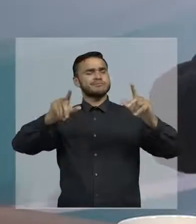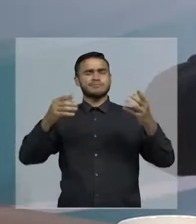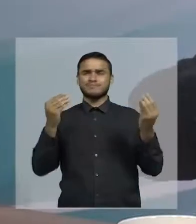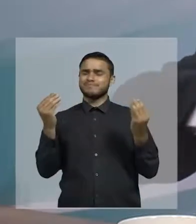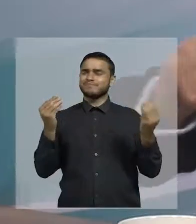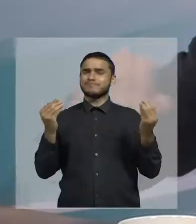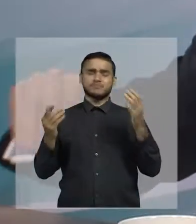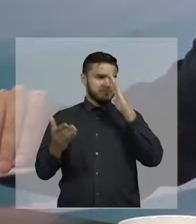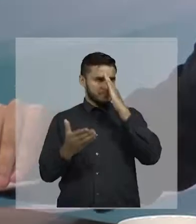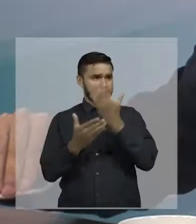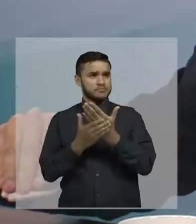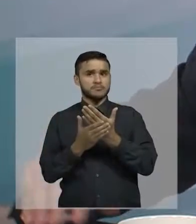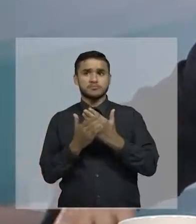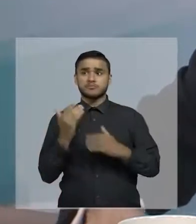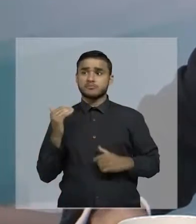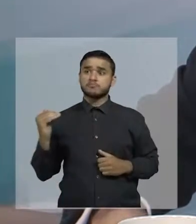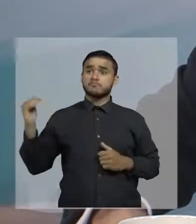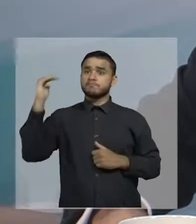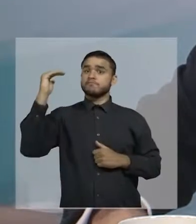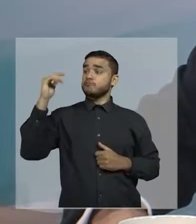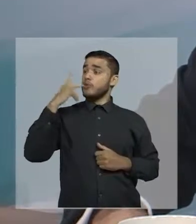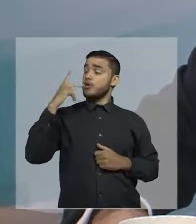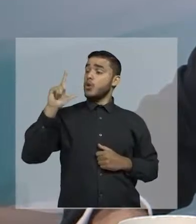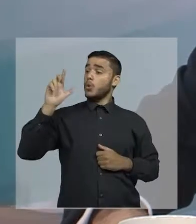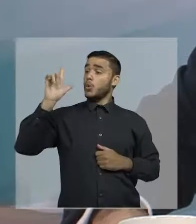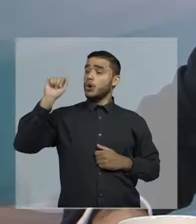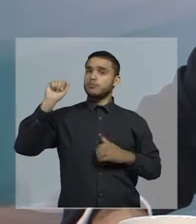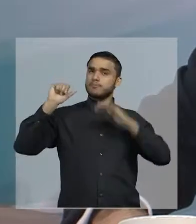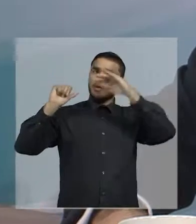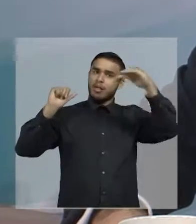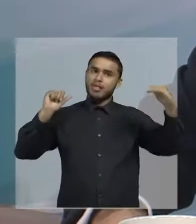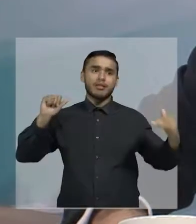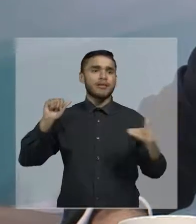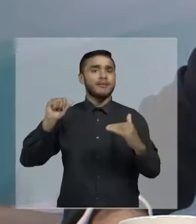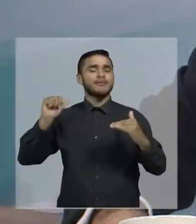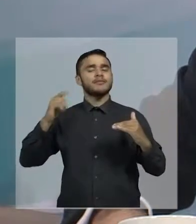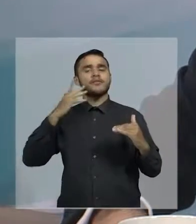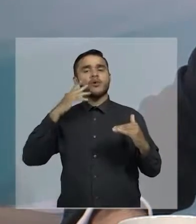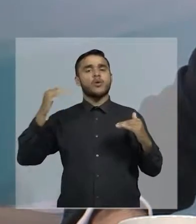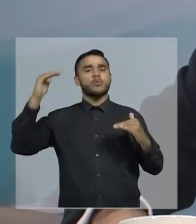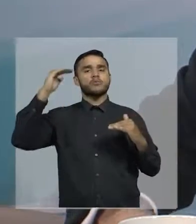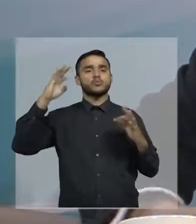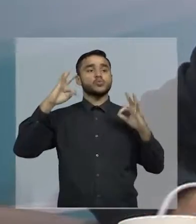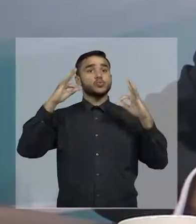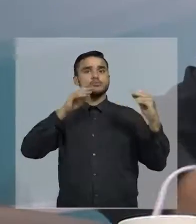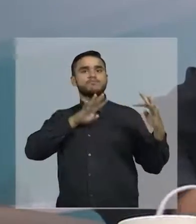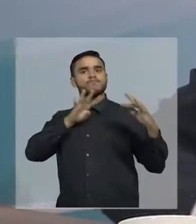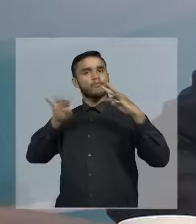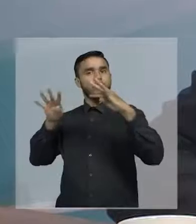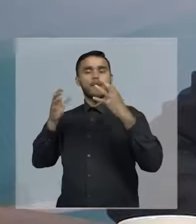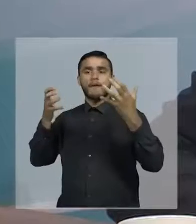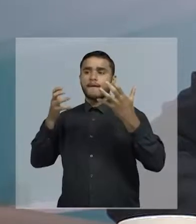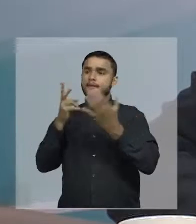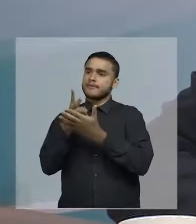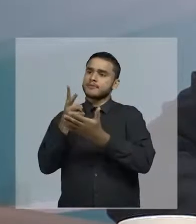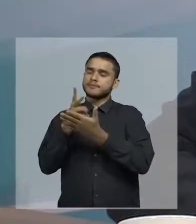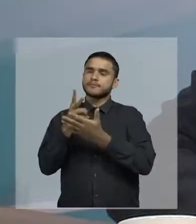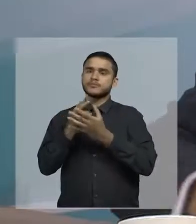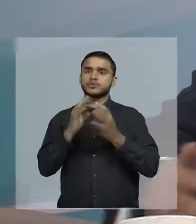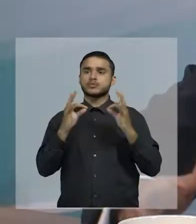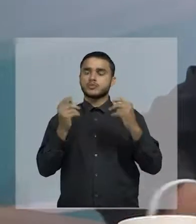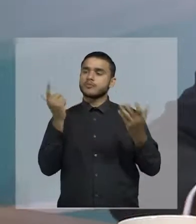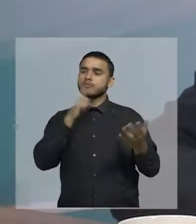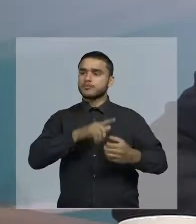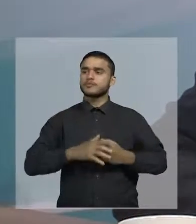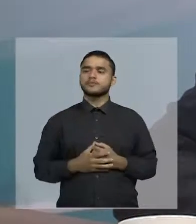e continuem num patamar muito baixo, enquanto o ex-presidente Lula continue lá em cima com a